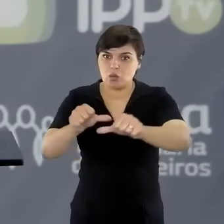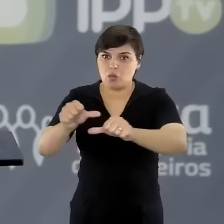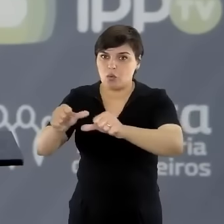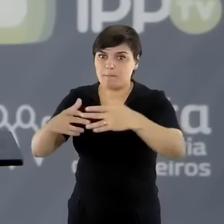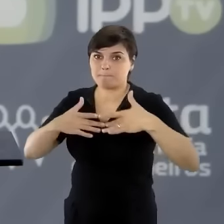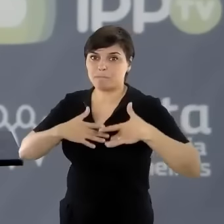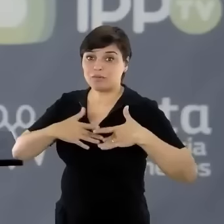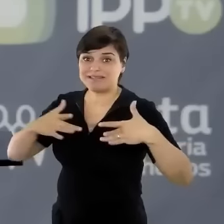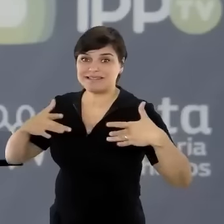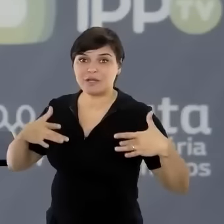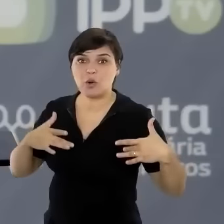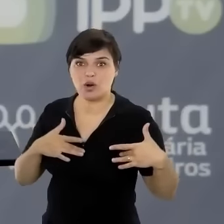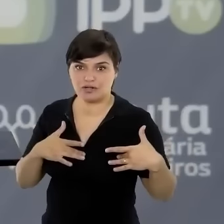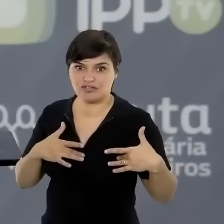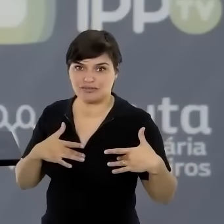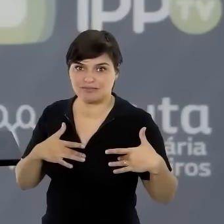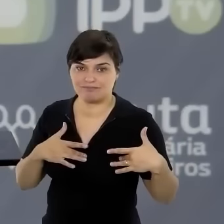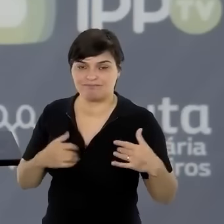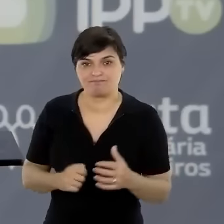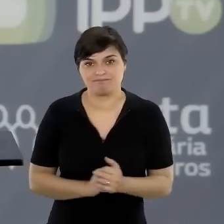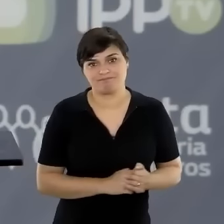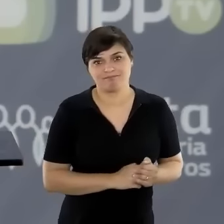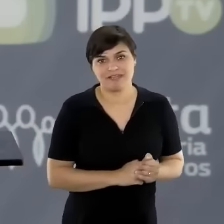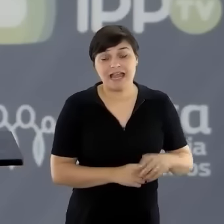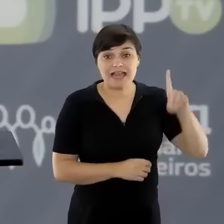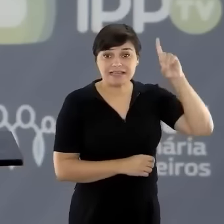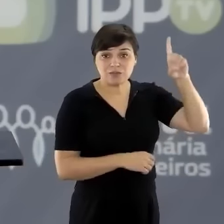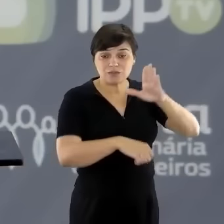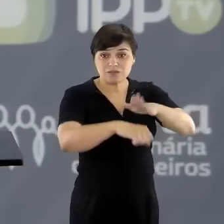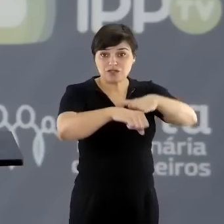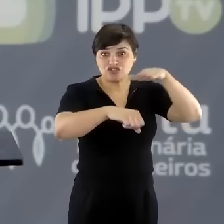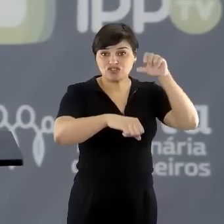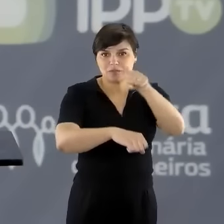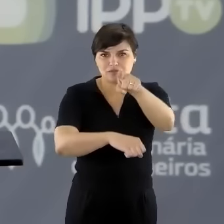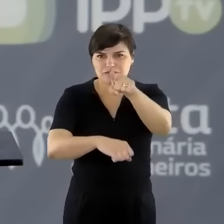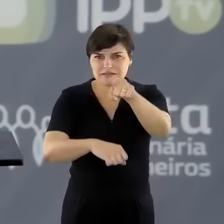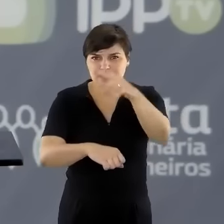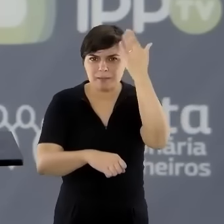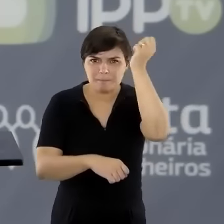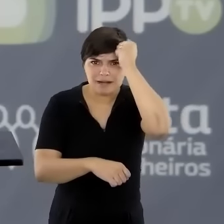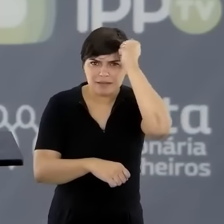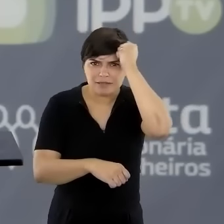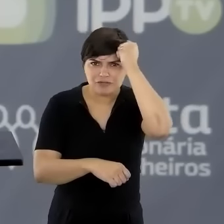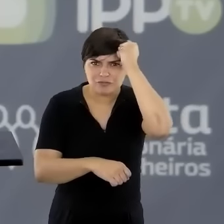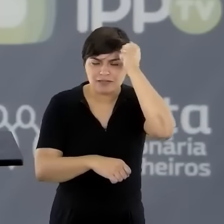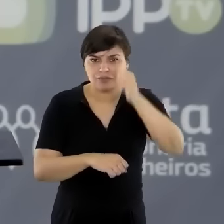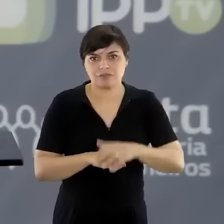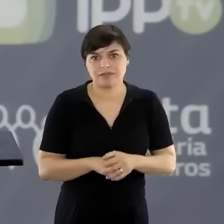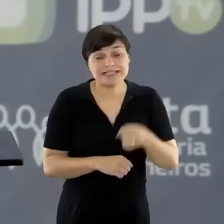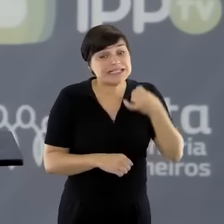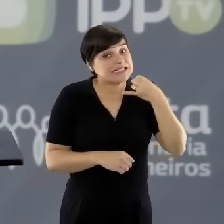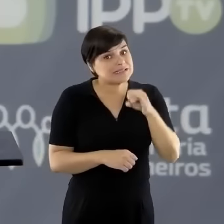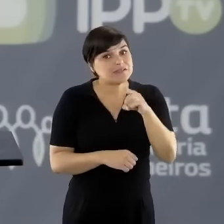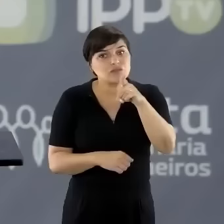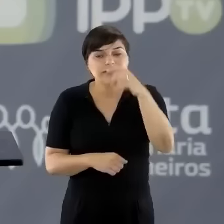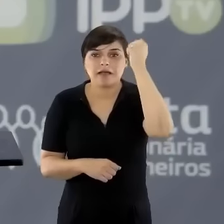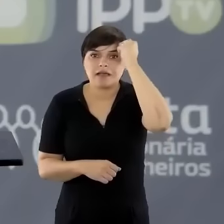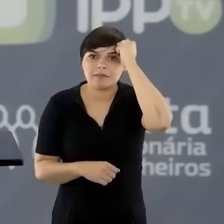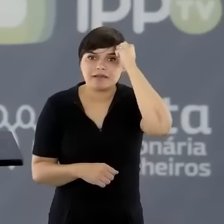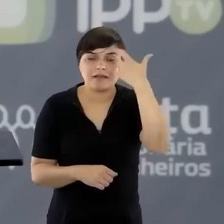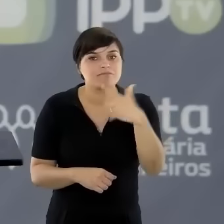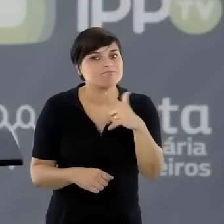Deus Deus está chamando você oo arrependimento se não tiver arrependimento tem juízo mas se houver arrependimento